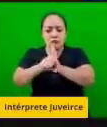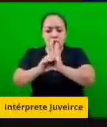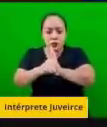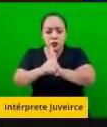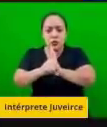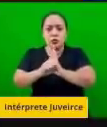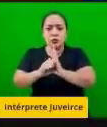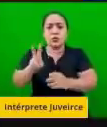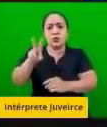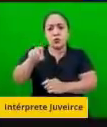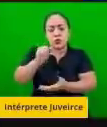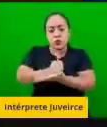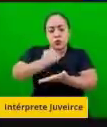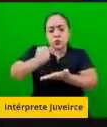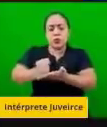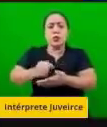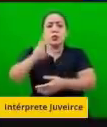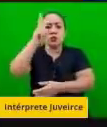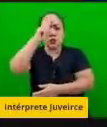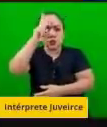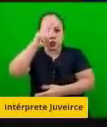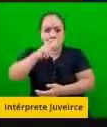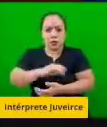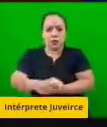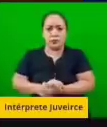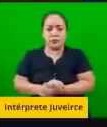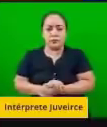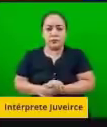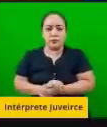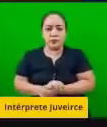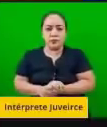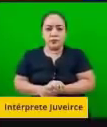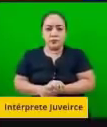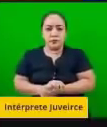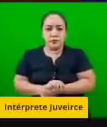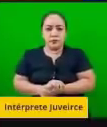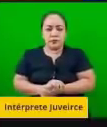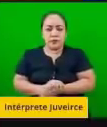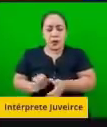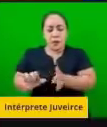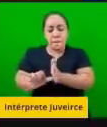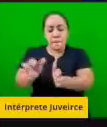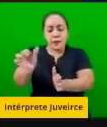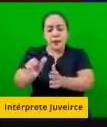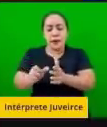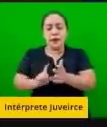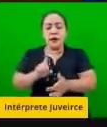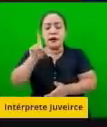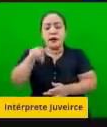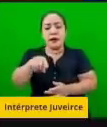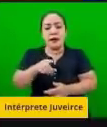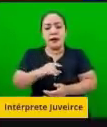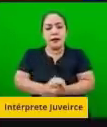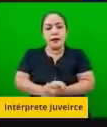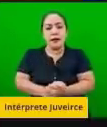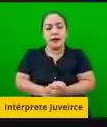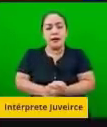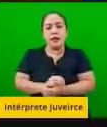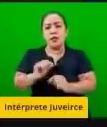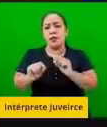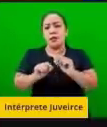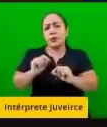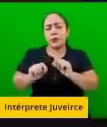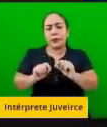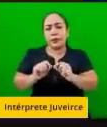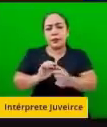que um dos primeiros, se não o primeiro passo, para se pensar a elaboração de uma atividade a partir do uso